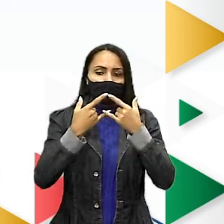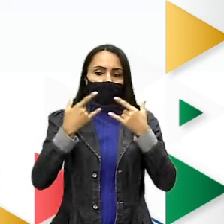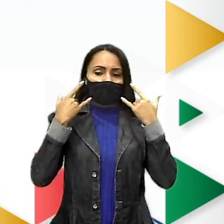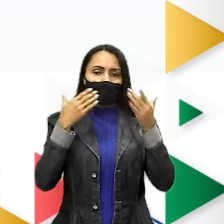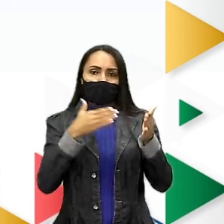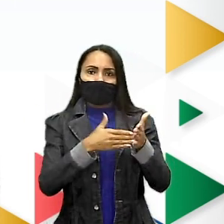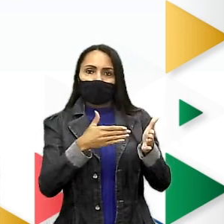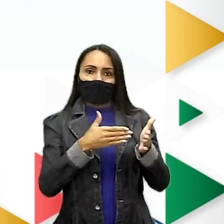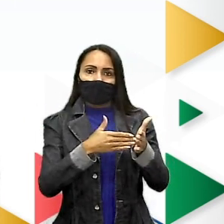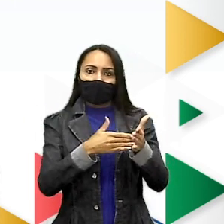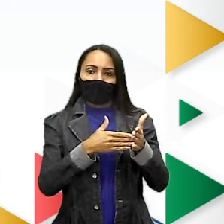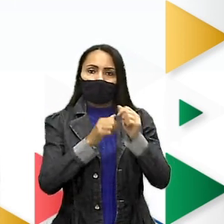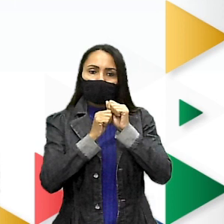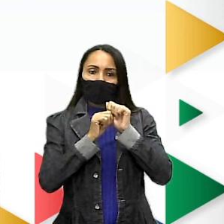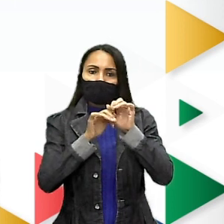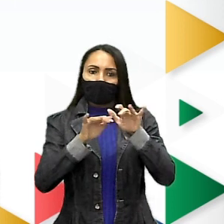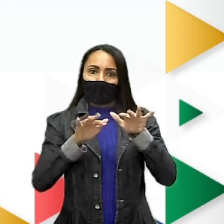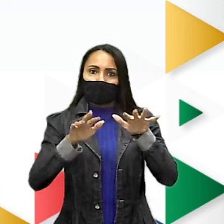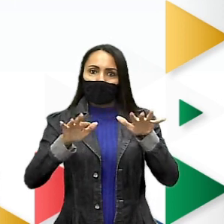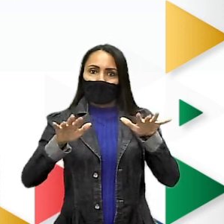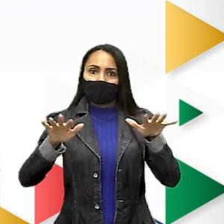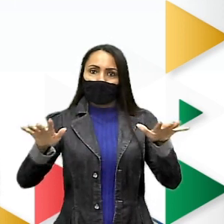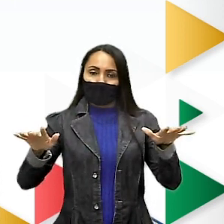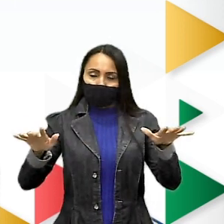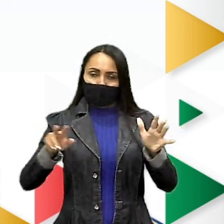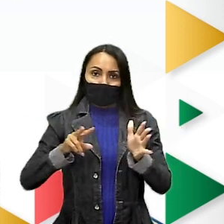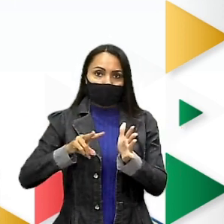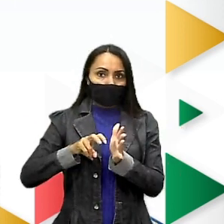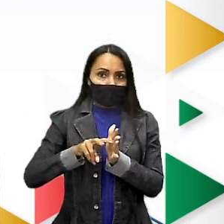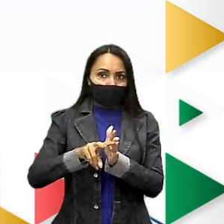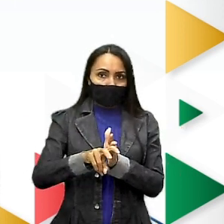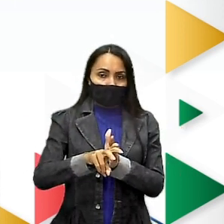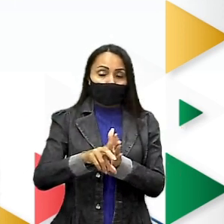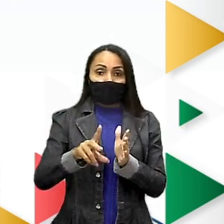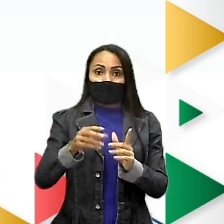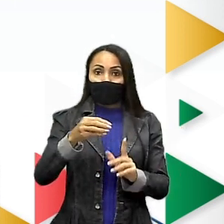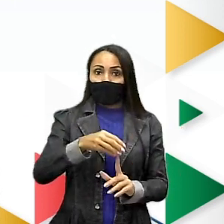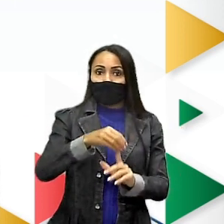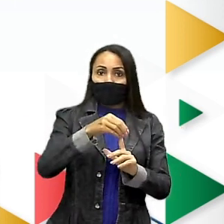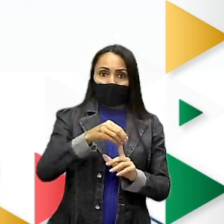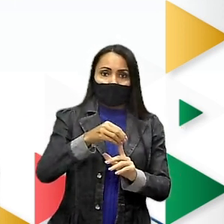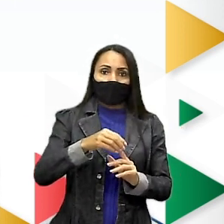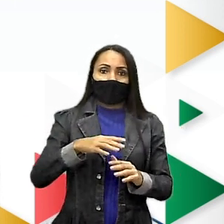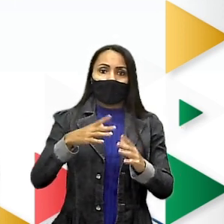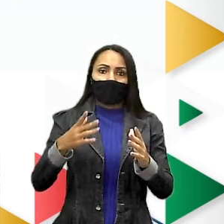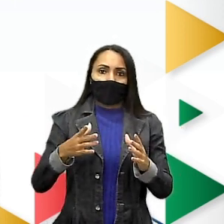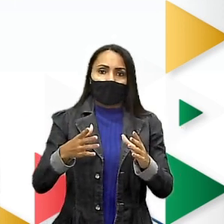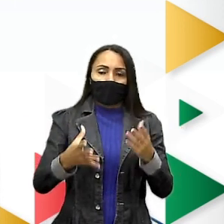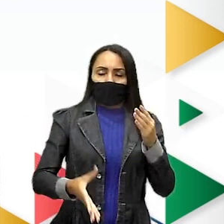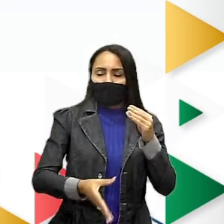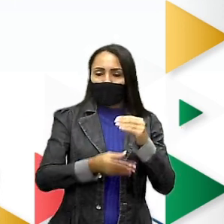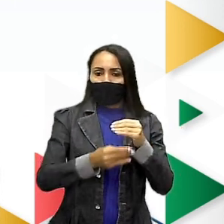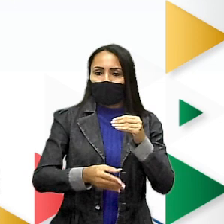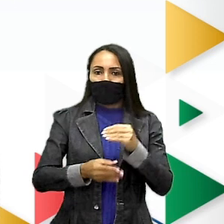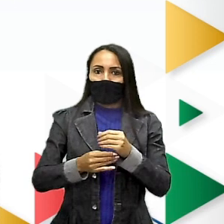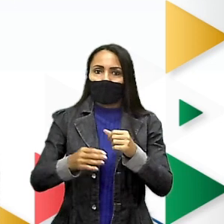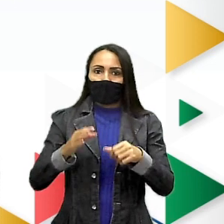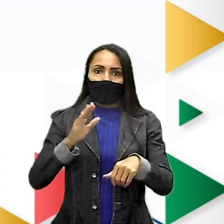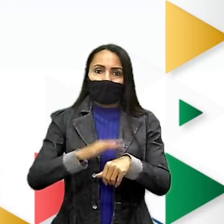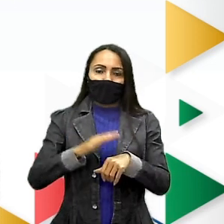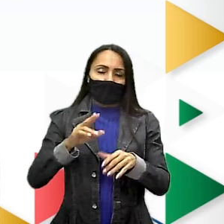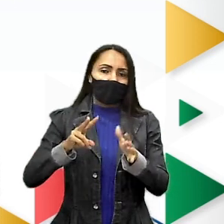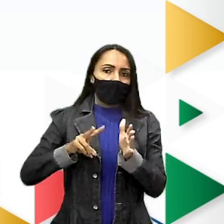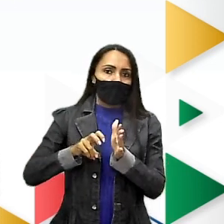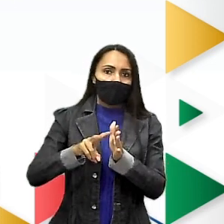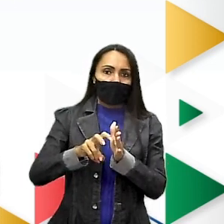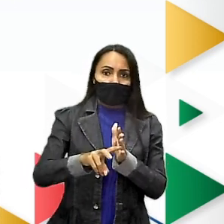impedir a propagação do vírus entre indivíduos, principalmente pelo acúmulo. Quanto maior a carga viral, maior